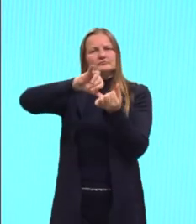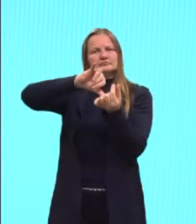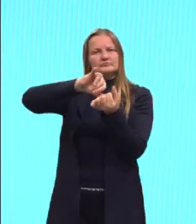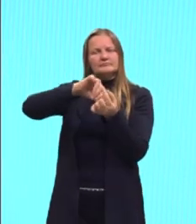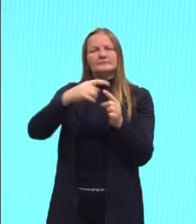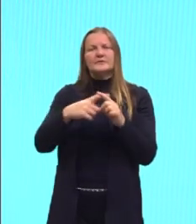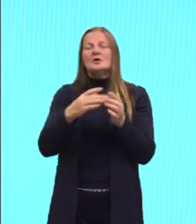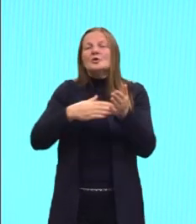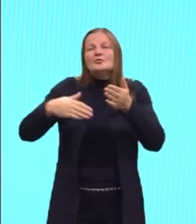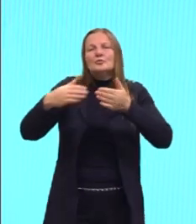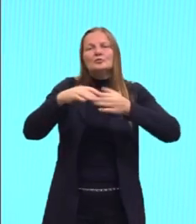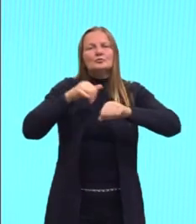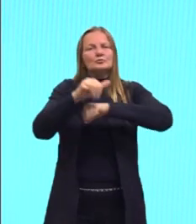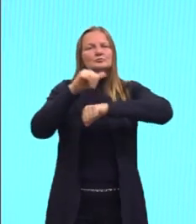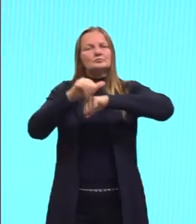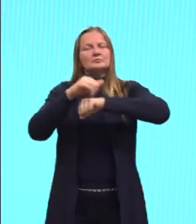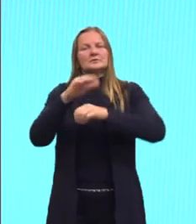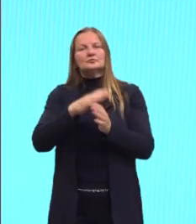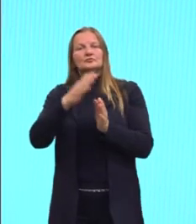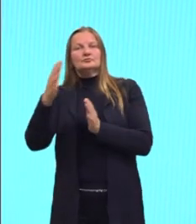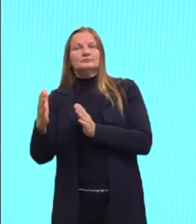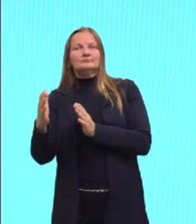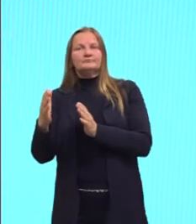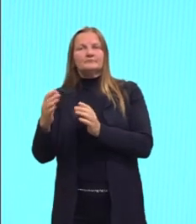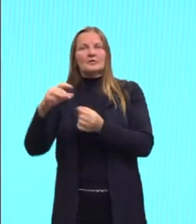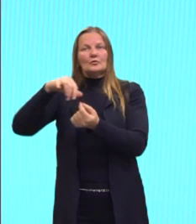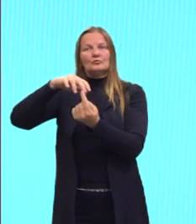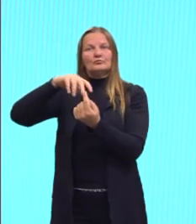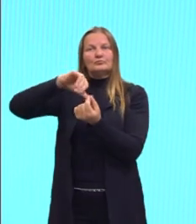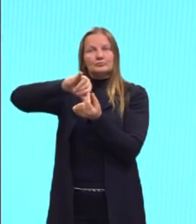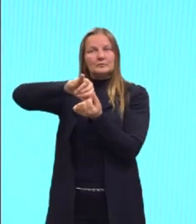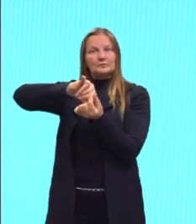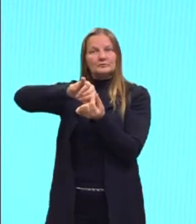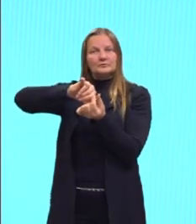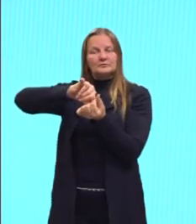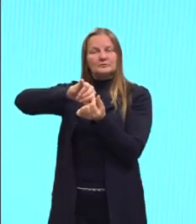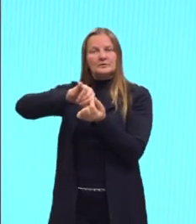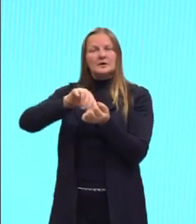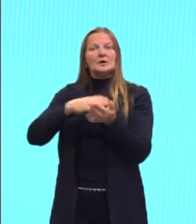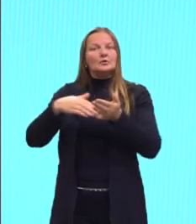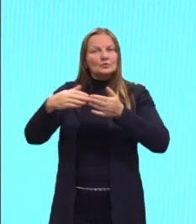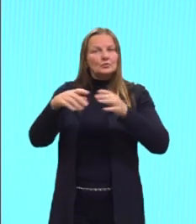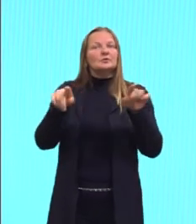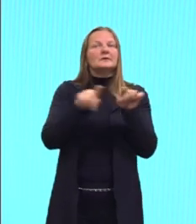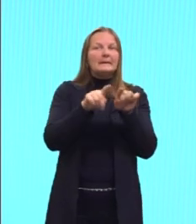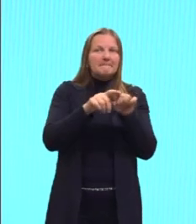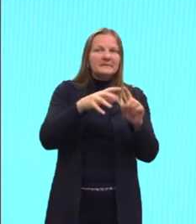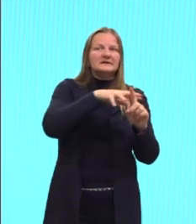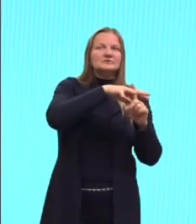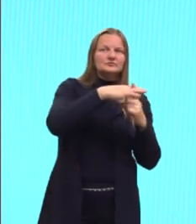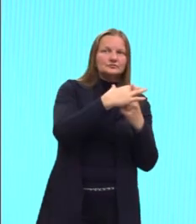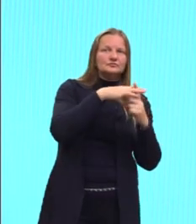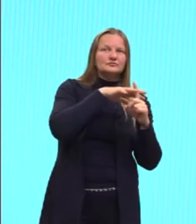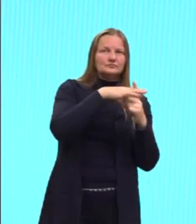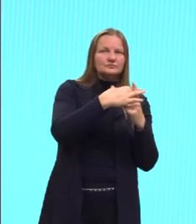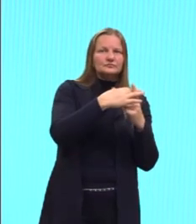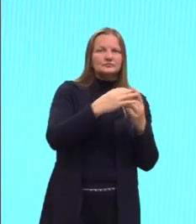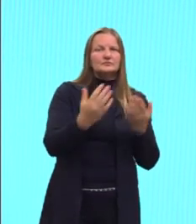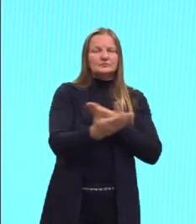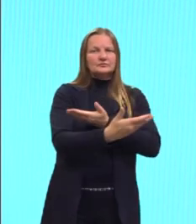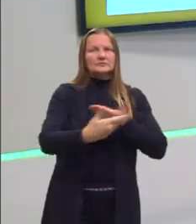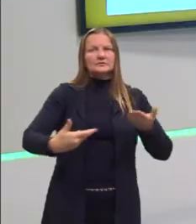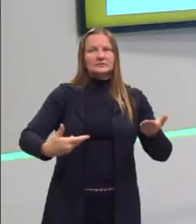então tudo o que acontece do lado capitalista agudiza vai acontecer também do lado